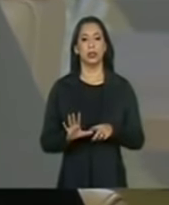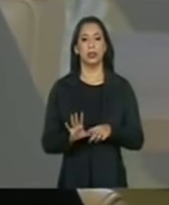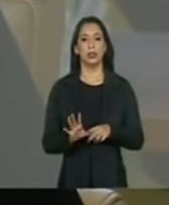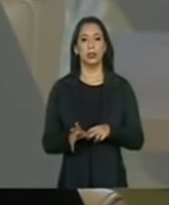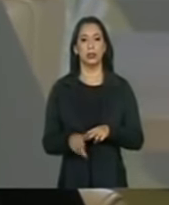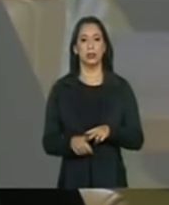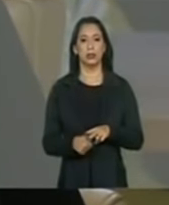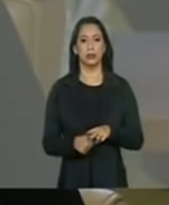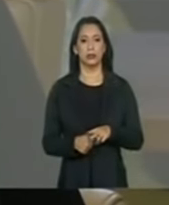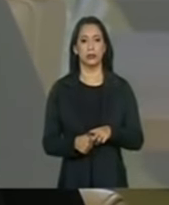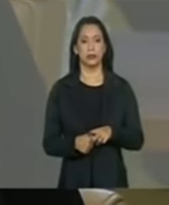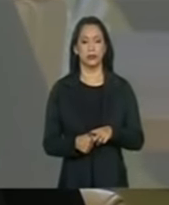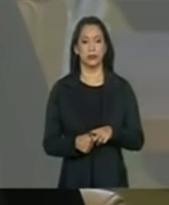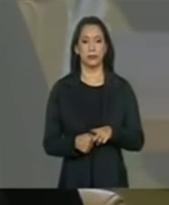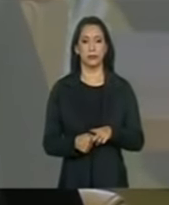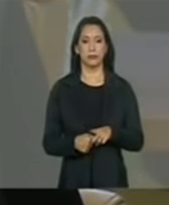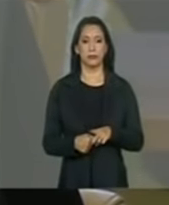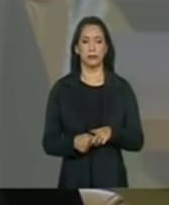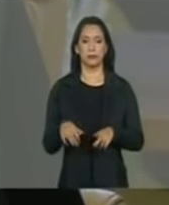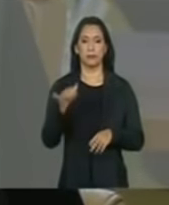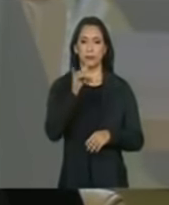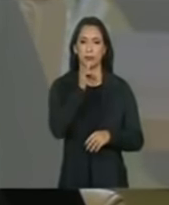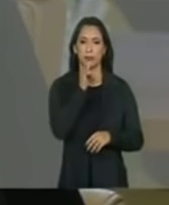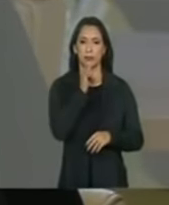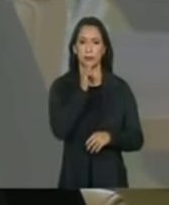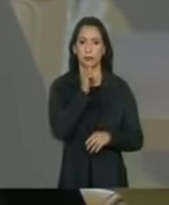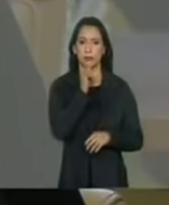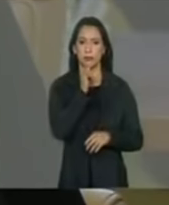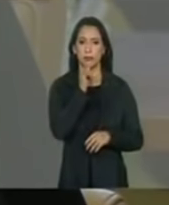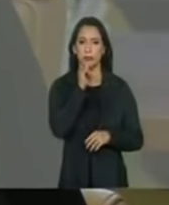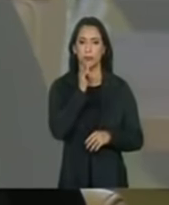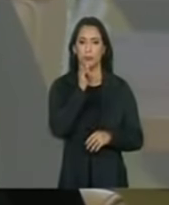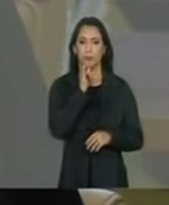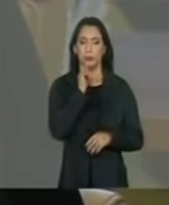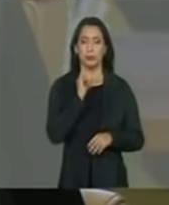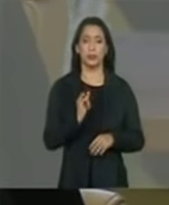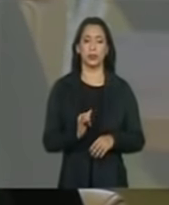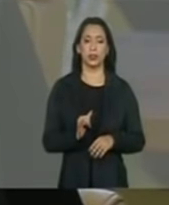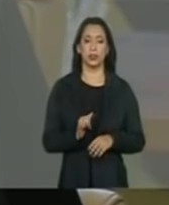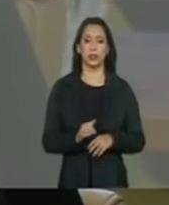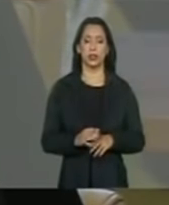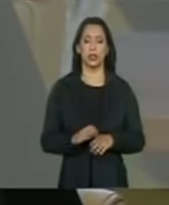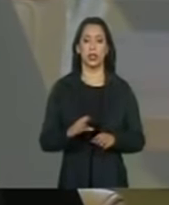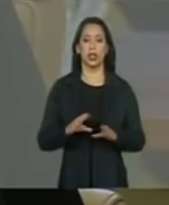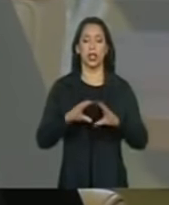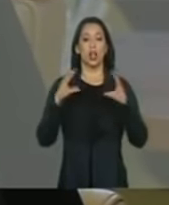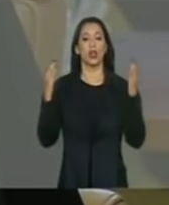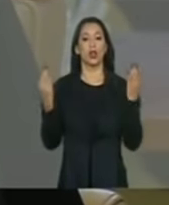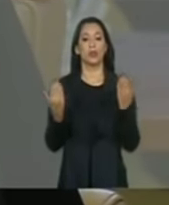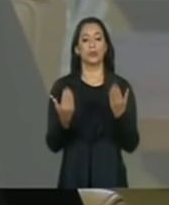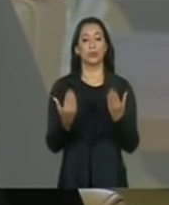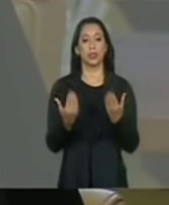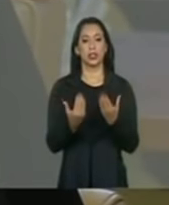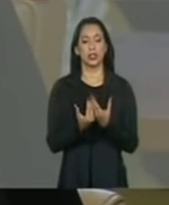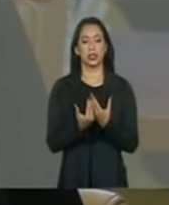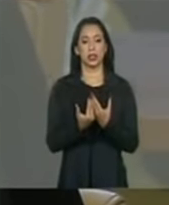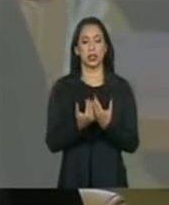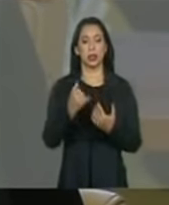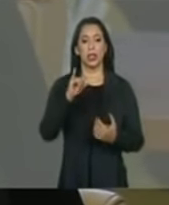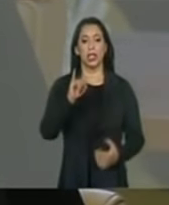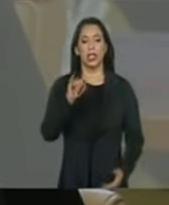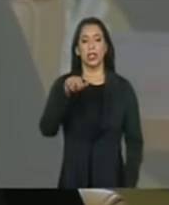o evidencia por exemplo a assinatura por nosso país da convenção interamericana contra a